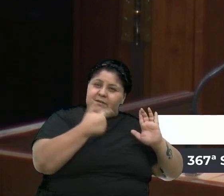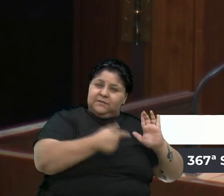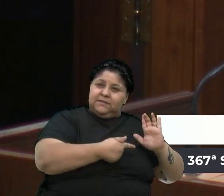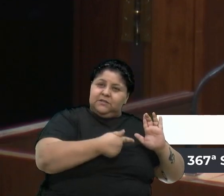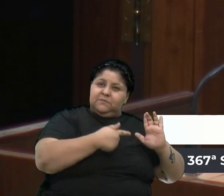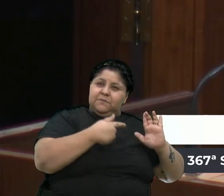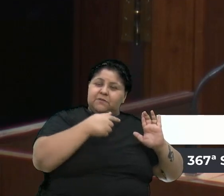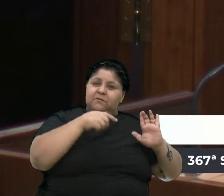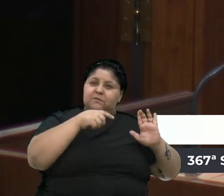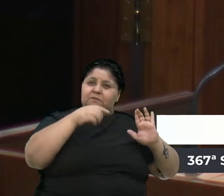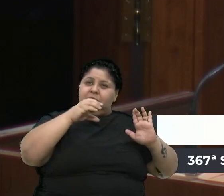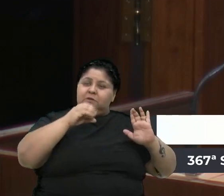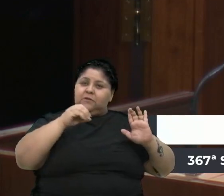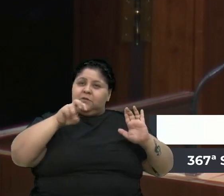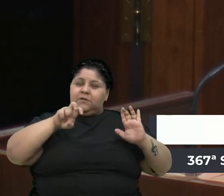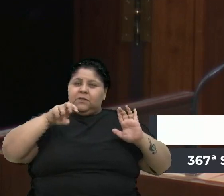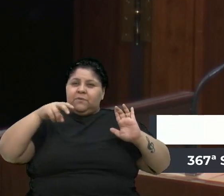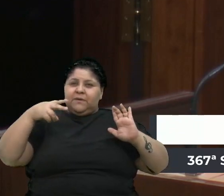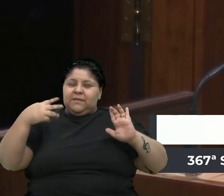7.053 de 2009,